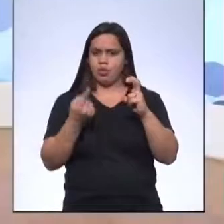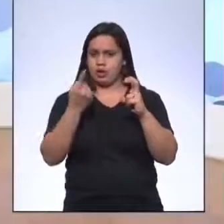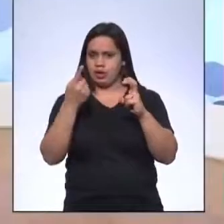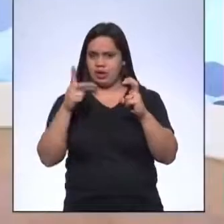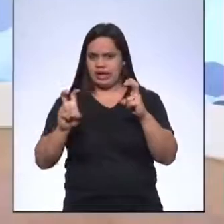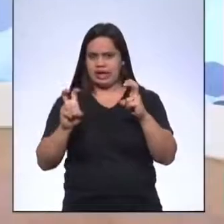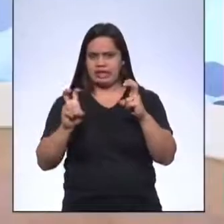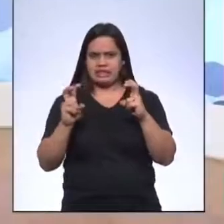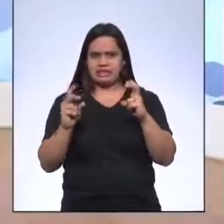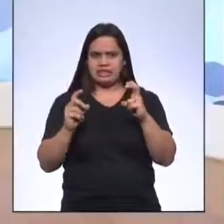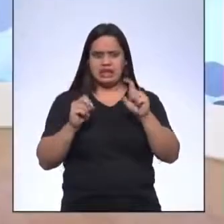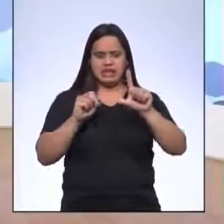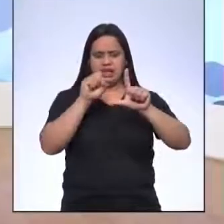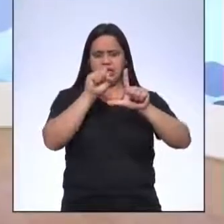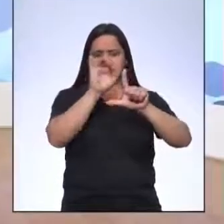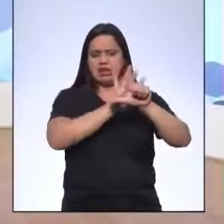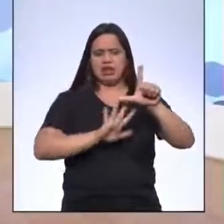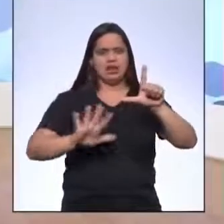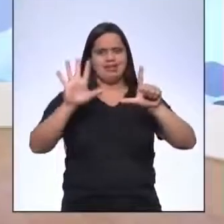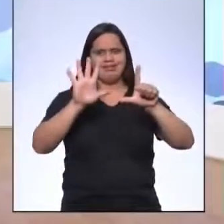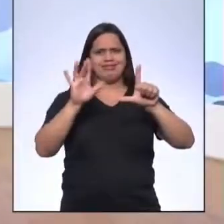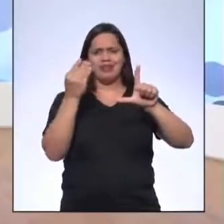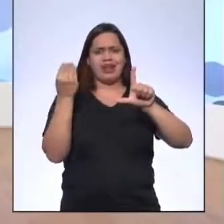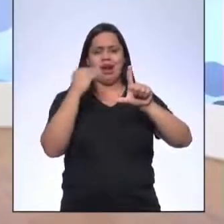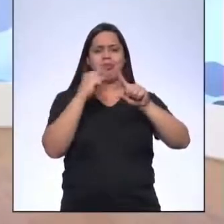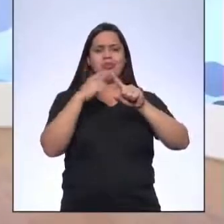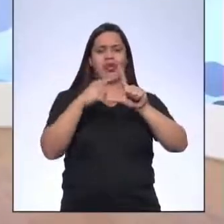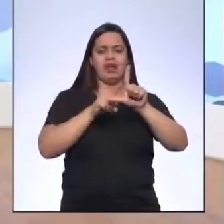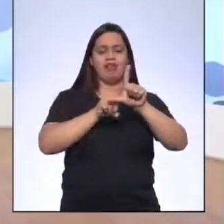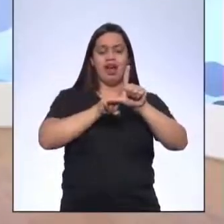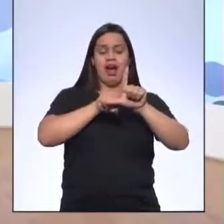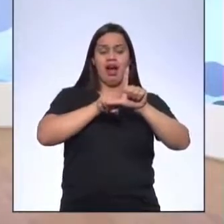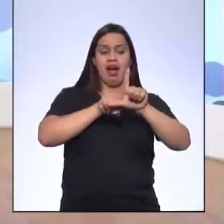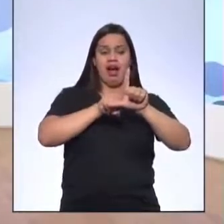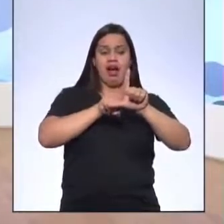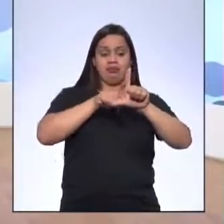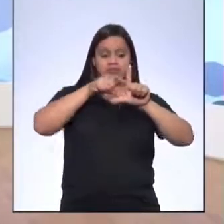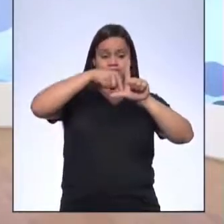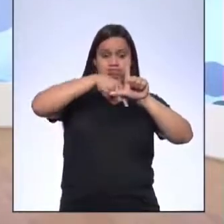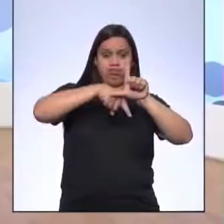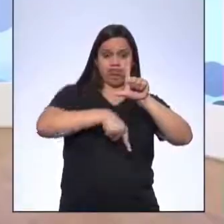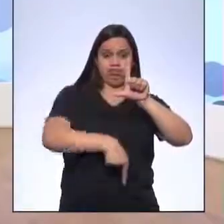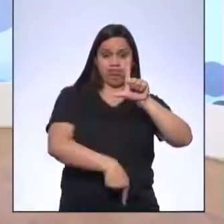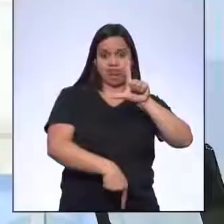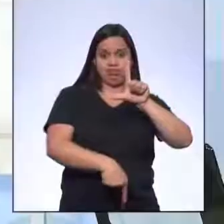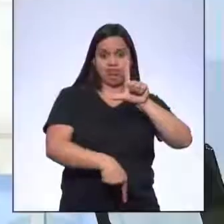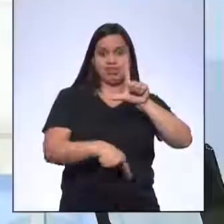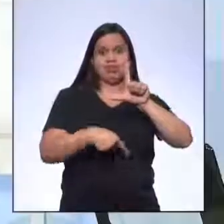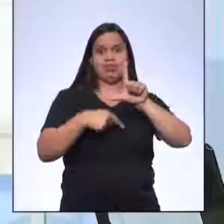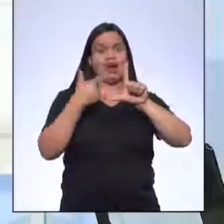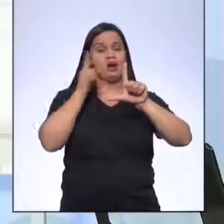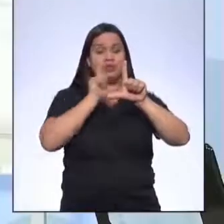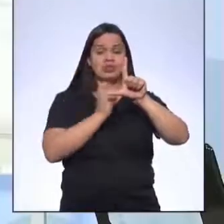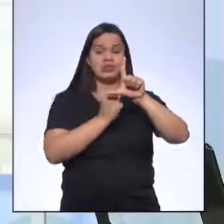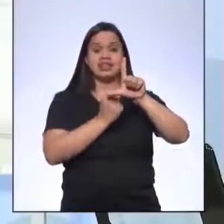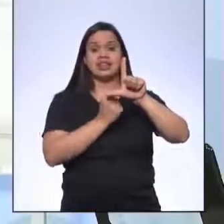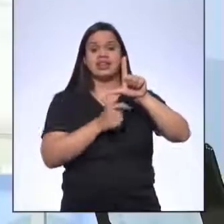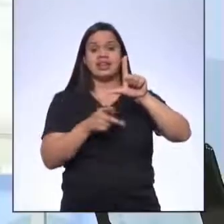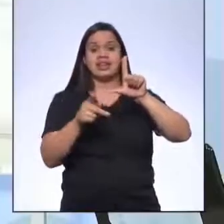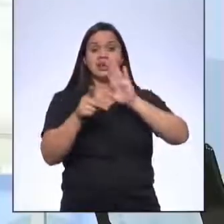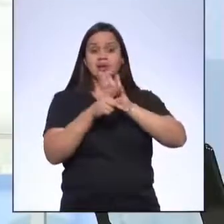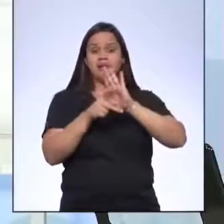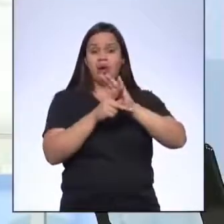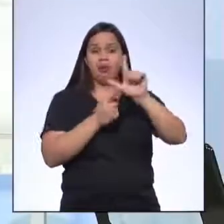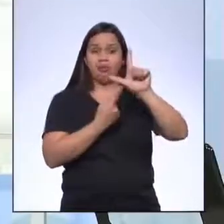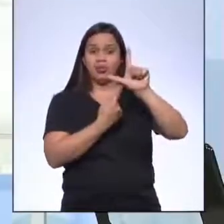aí acho que não ia fazer né não a gente amizade pelo menos mais um flip chart aqui embaixo e aí eu já não tenho mais idade para para fazer a